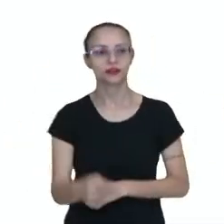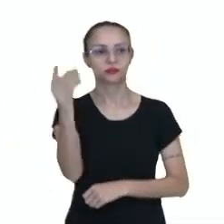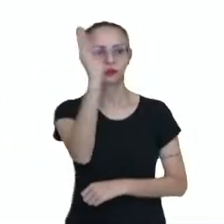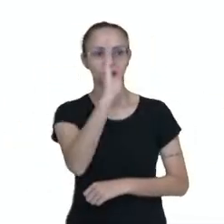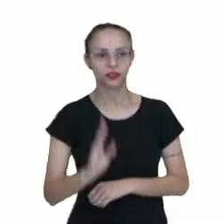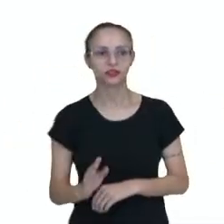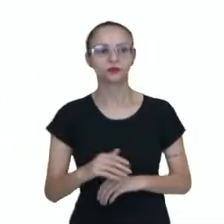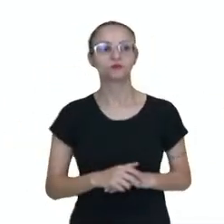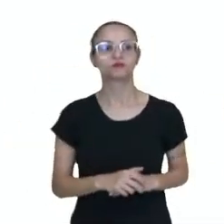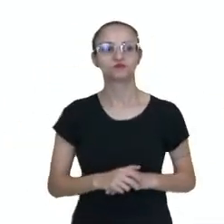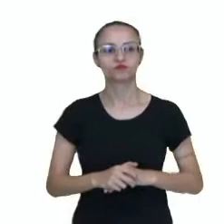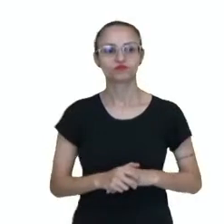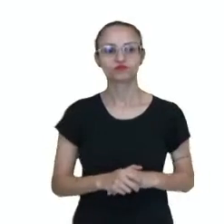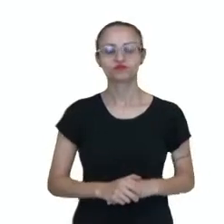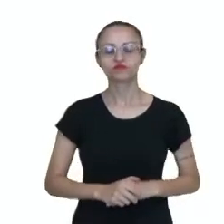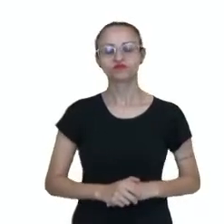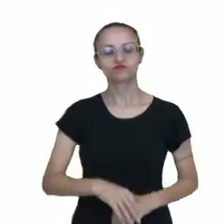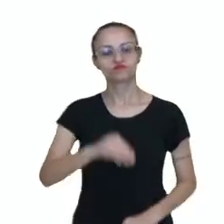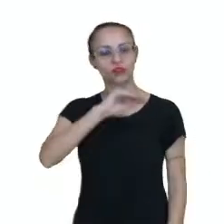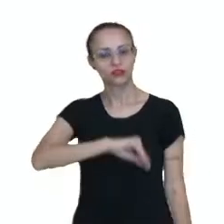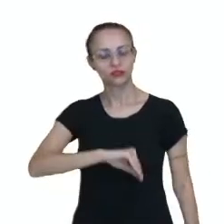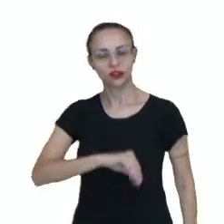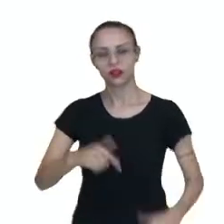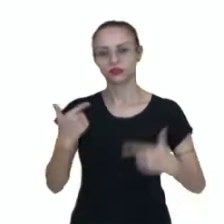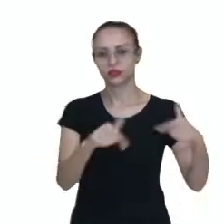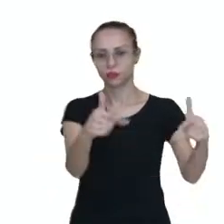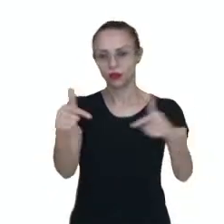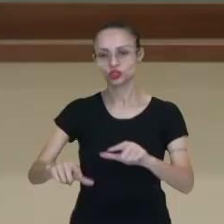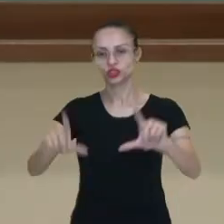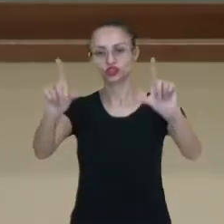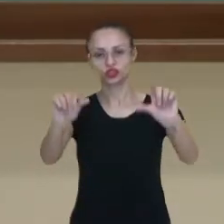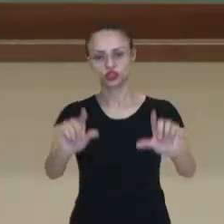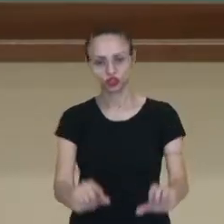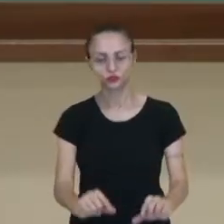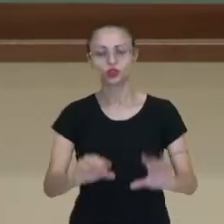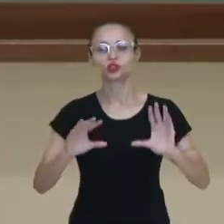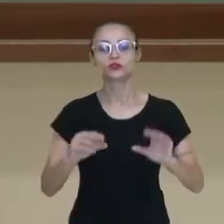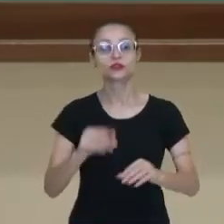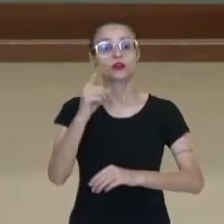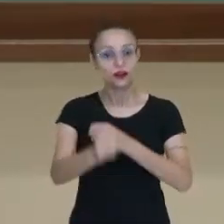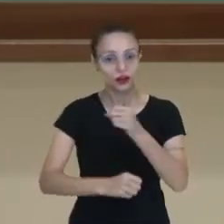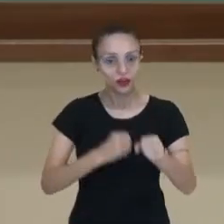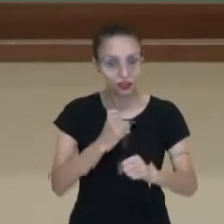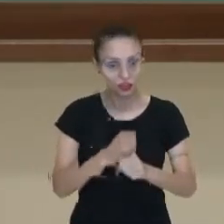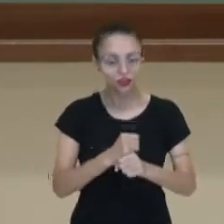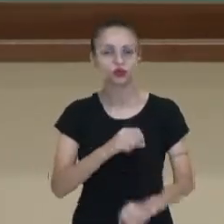Brasil. Comprimiu o salário dos trabalhadores. Isso quer dizer o quê? Todo ano o salário